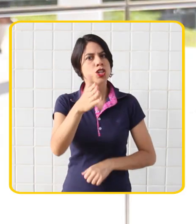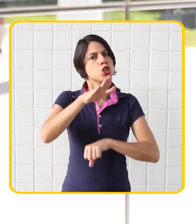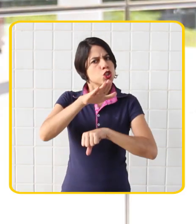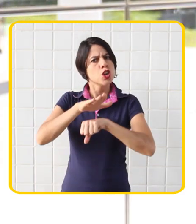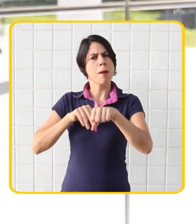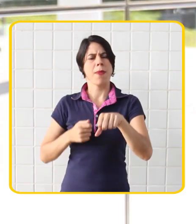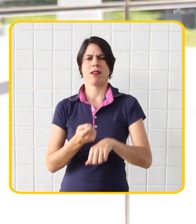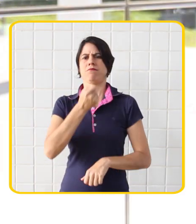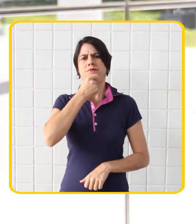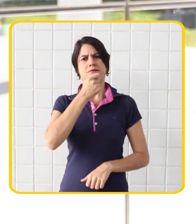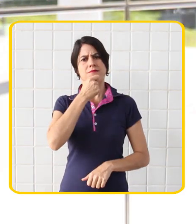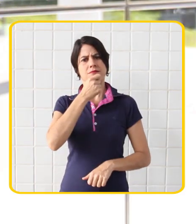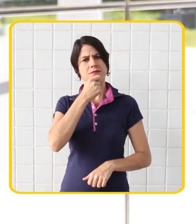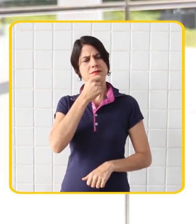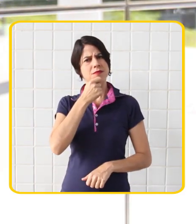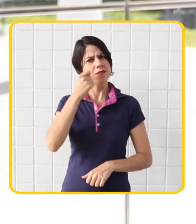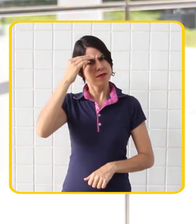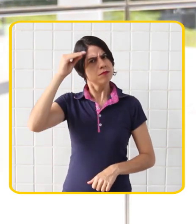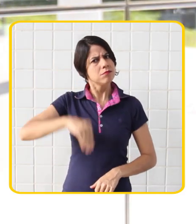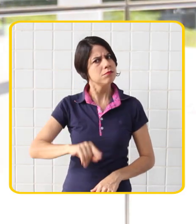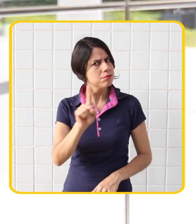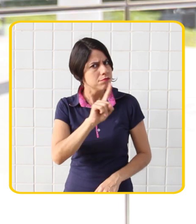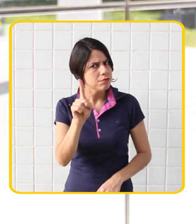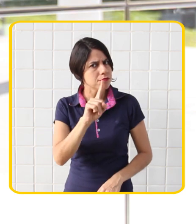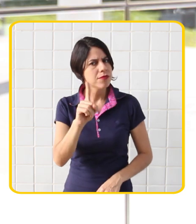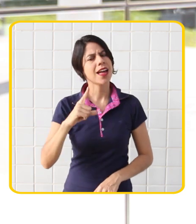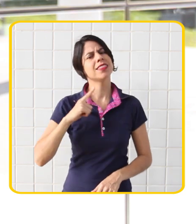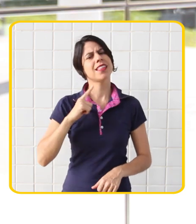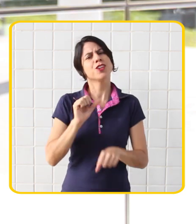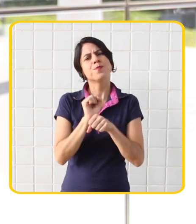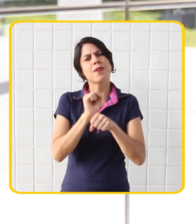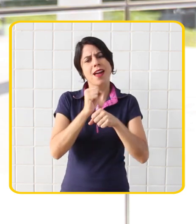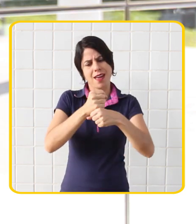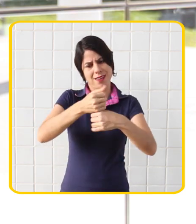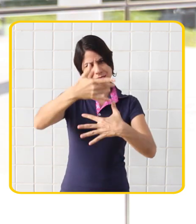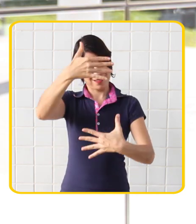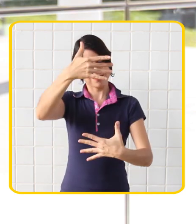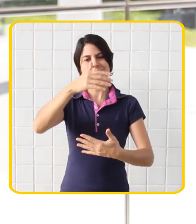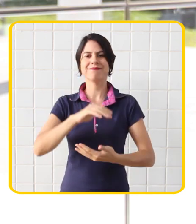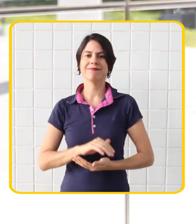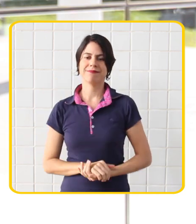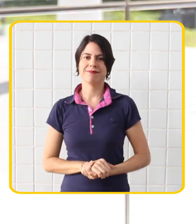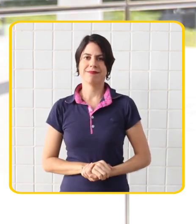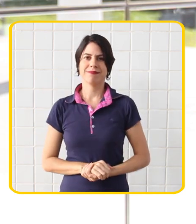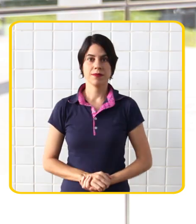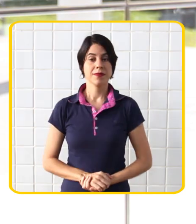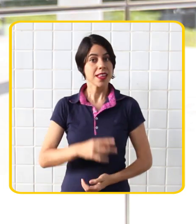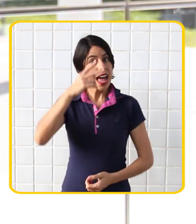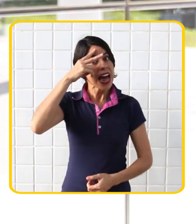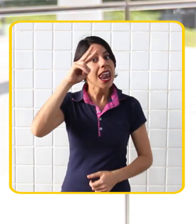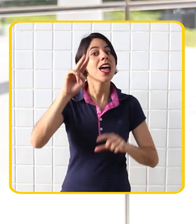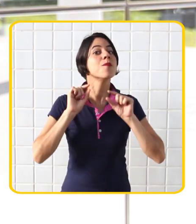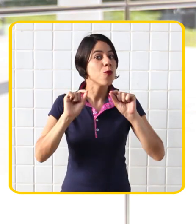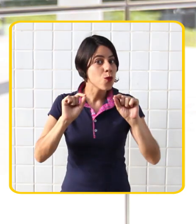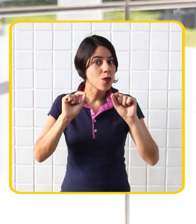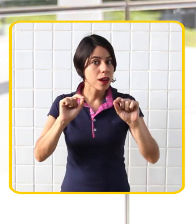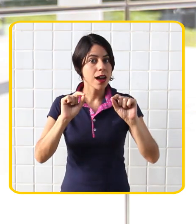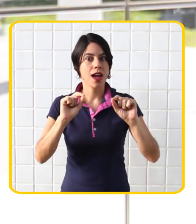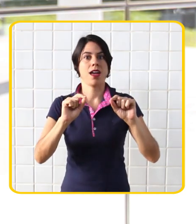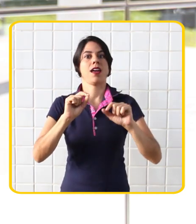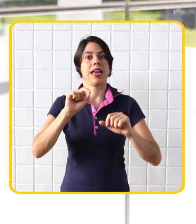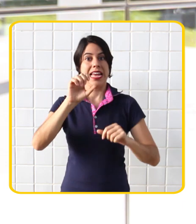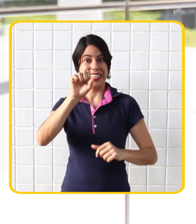você que ainda não foi chamado, não desanime, ainda tem a lista de espera. Não se esqueça de se inscrever diretamente no site do